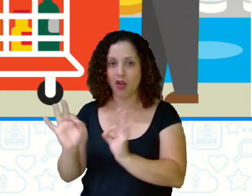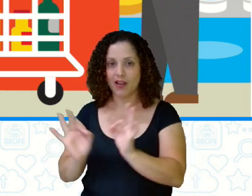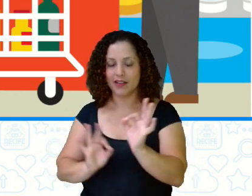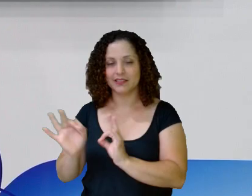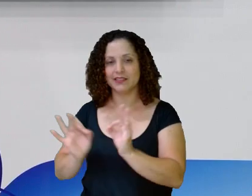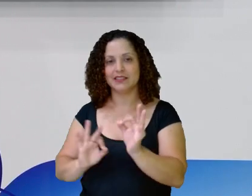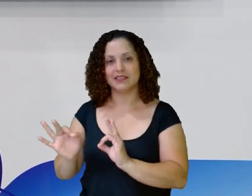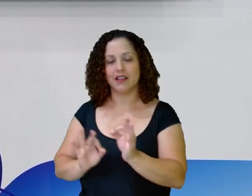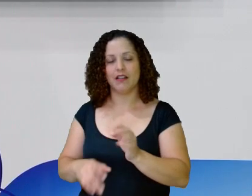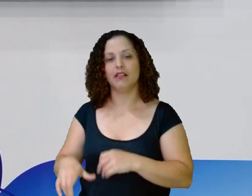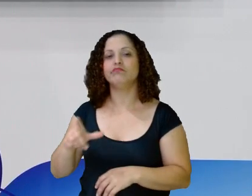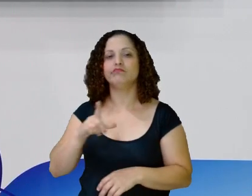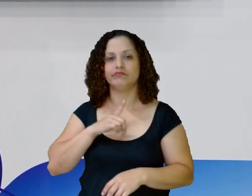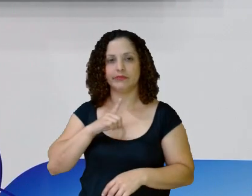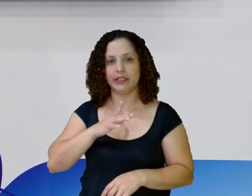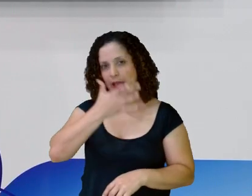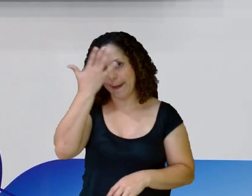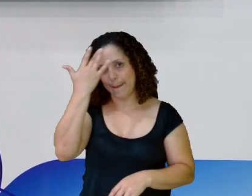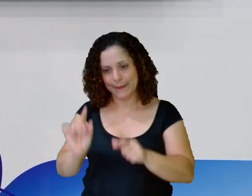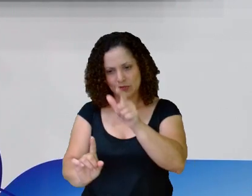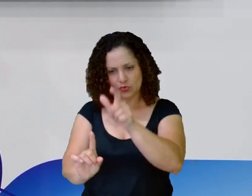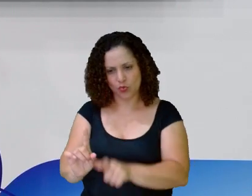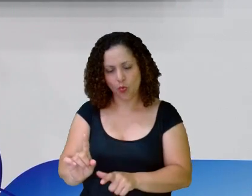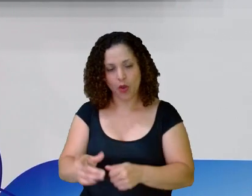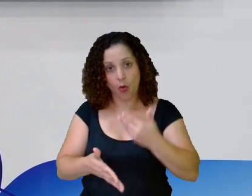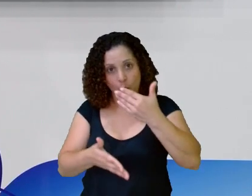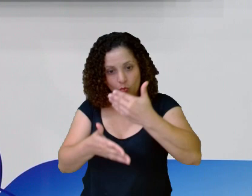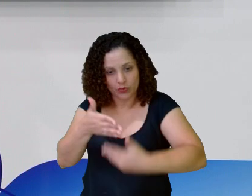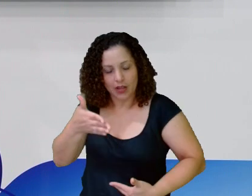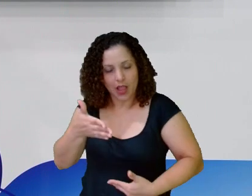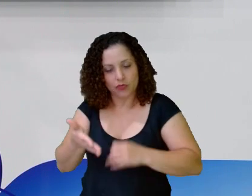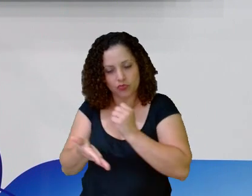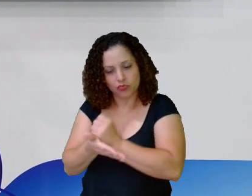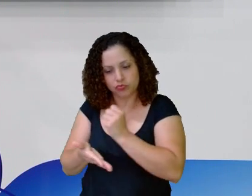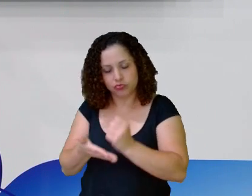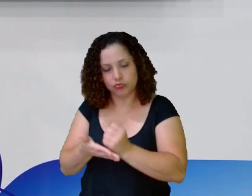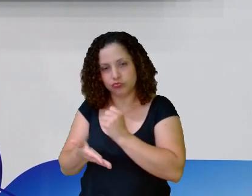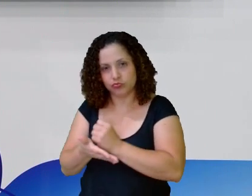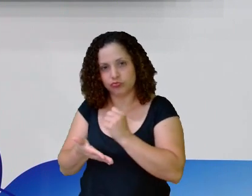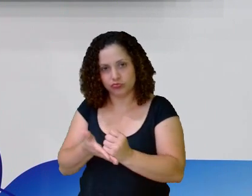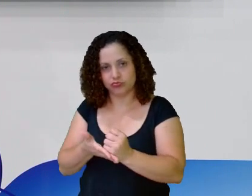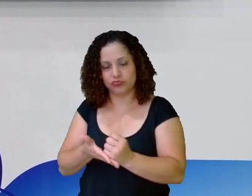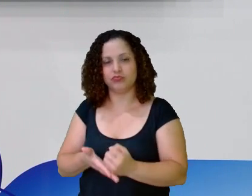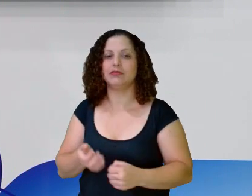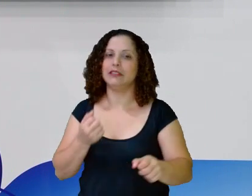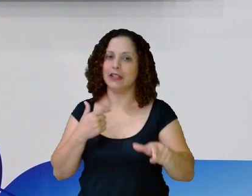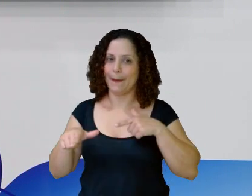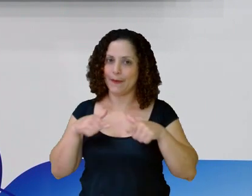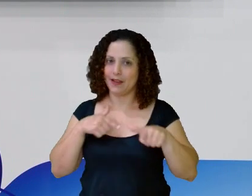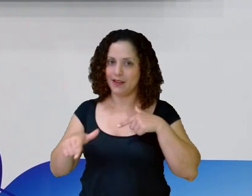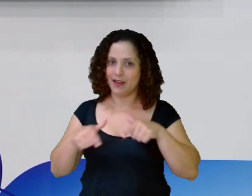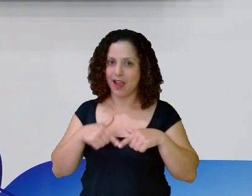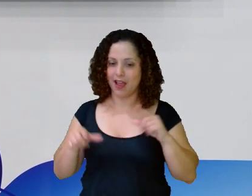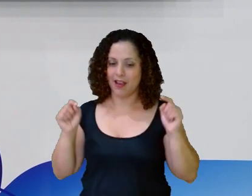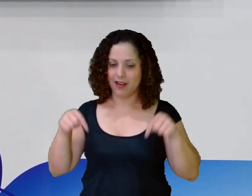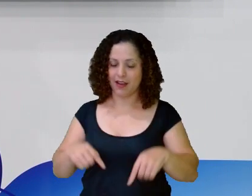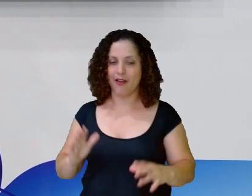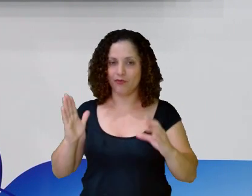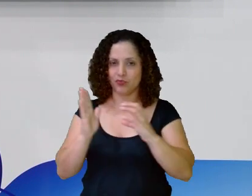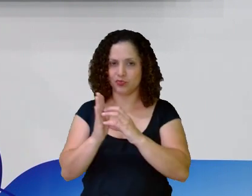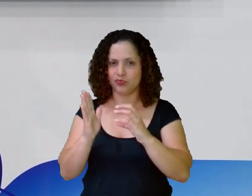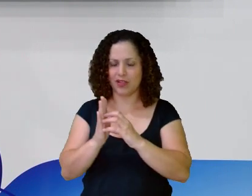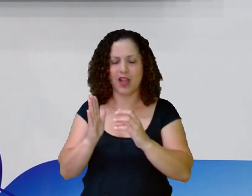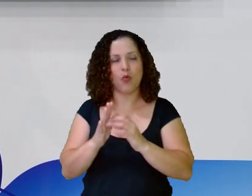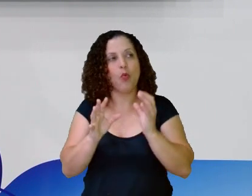isso, eu tenho que a pessoa que vai fazer os contratos, né? Que vai contratar as pessoas, que vai trabalhar ali fazendo as contas,